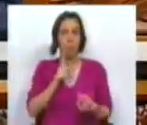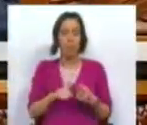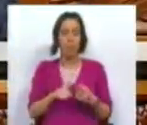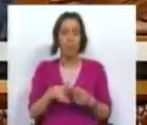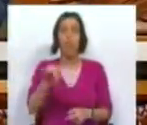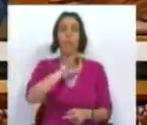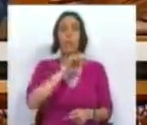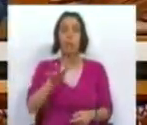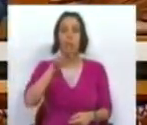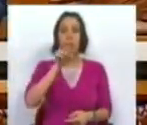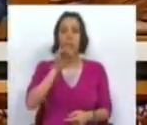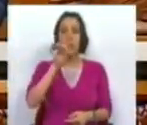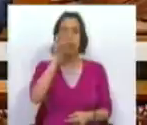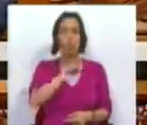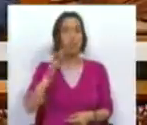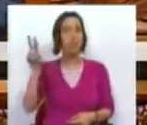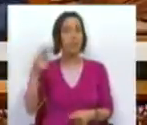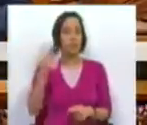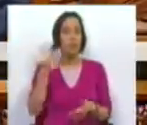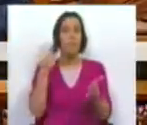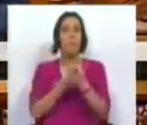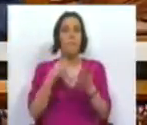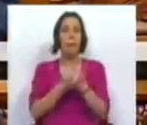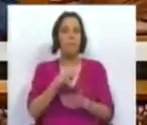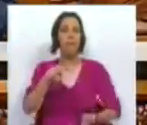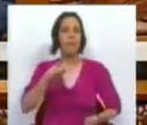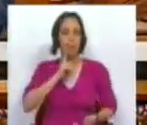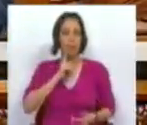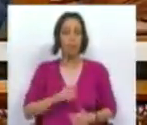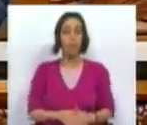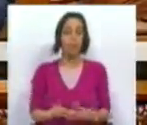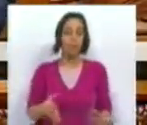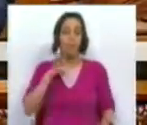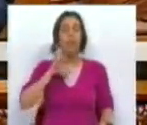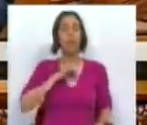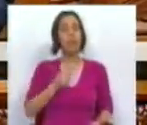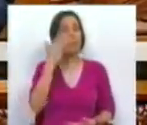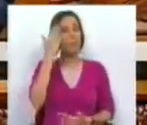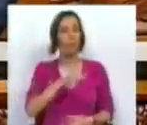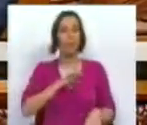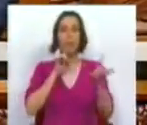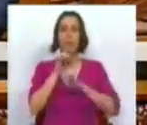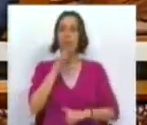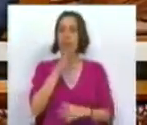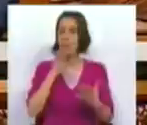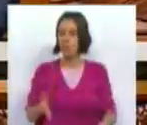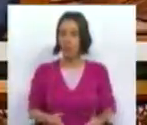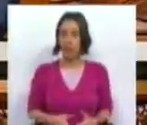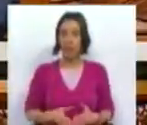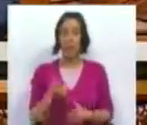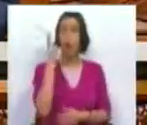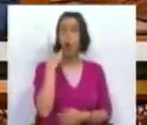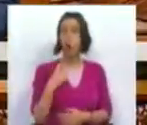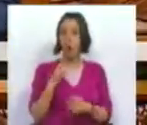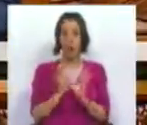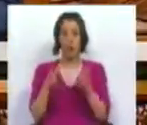e cerca de 236 milhões de euros de pagamentos ilegais. Senhora Presidente, senhoras e senhores deputados,